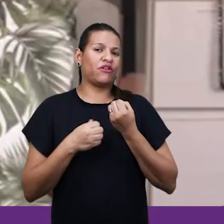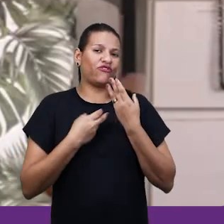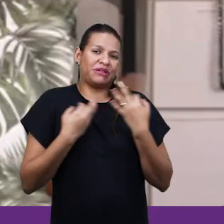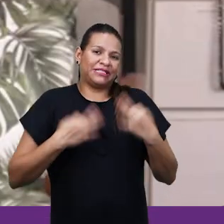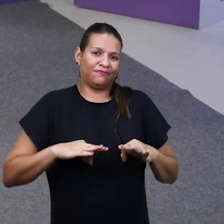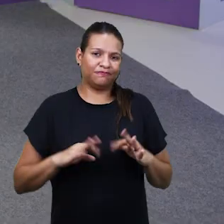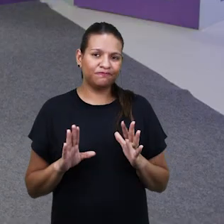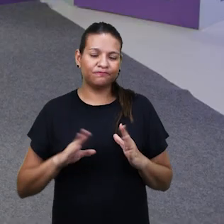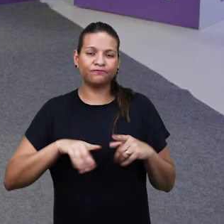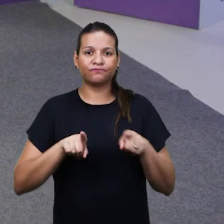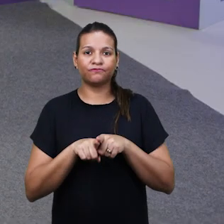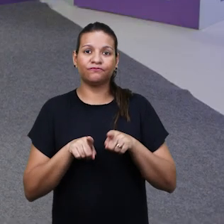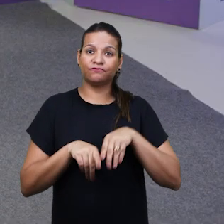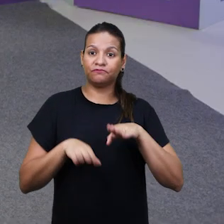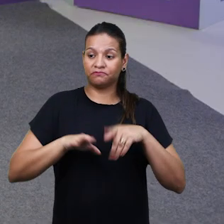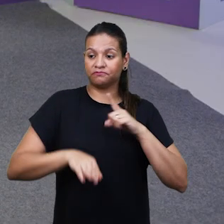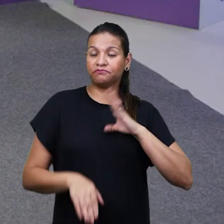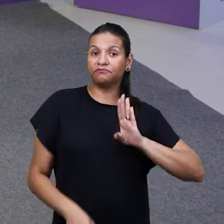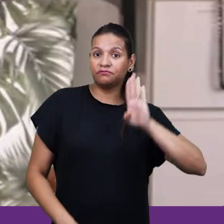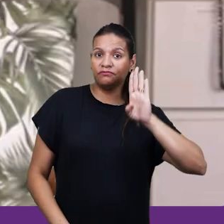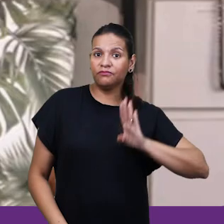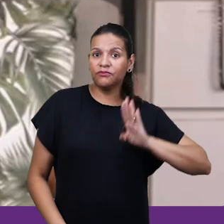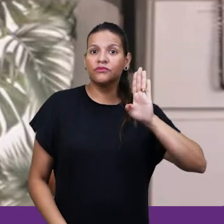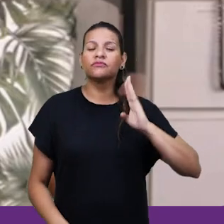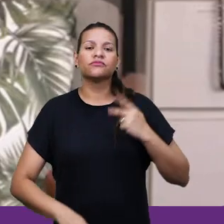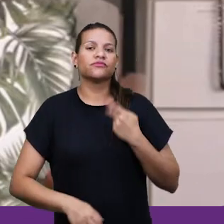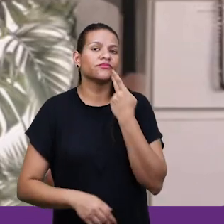um candidato atribui questões